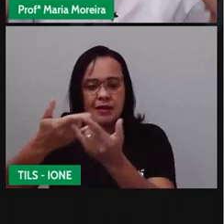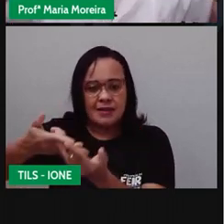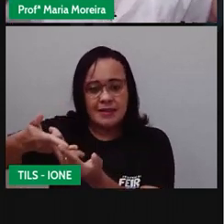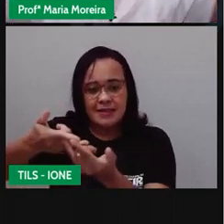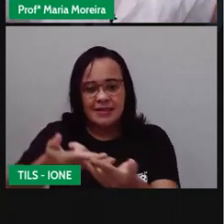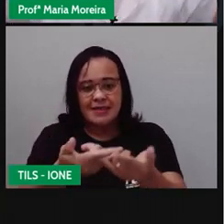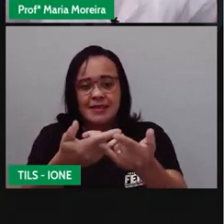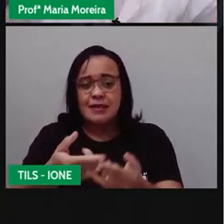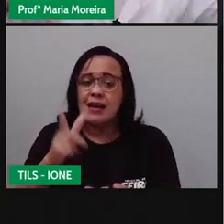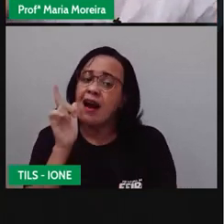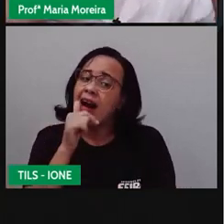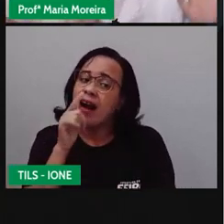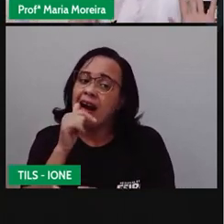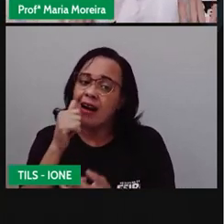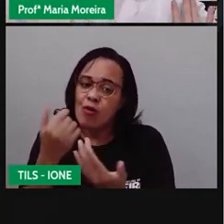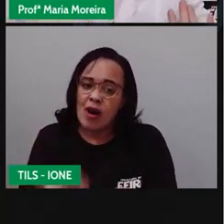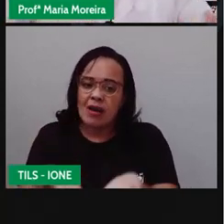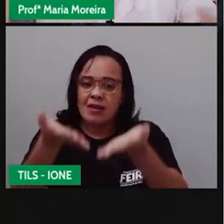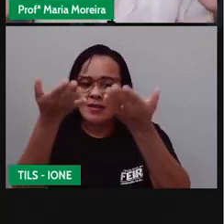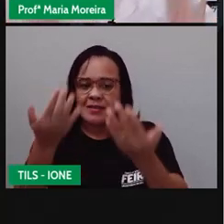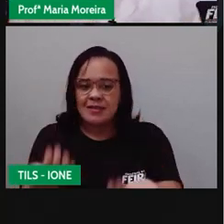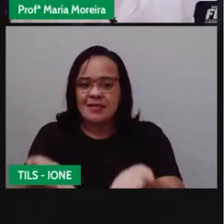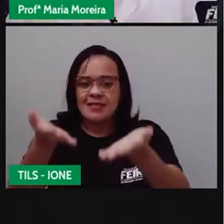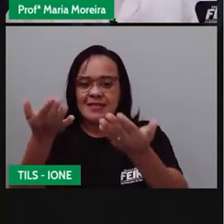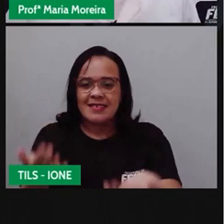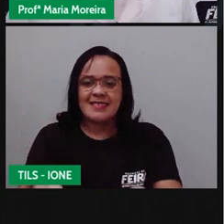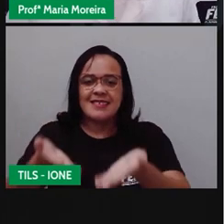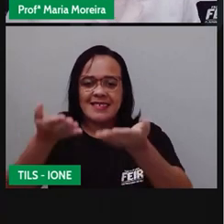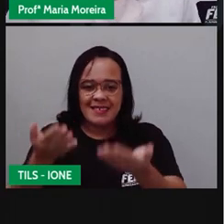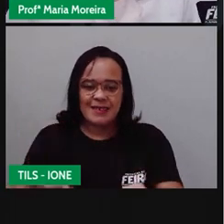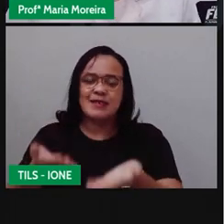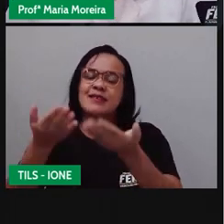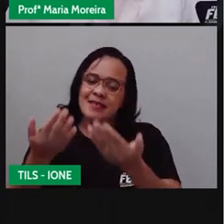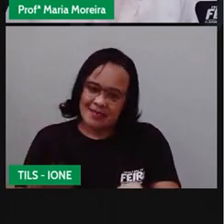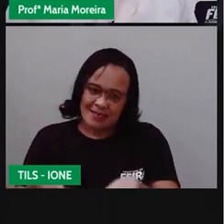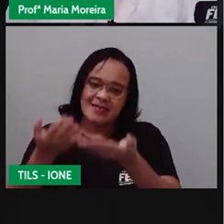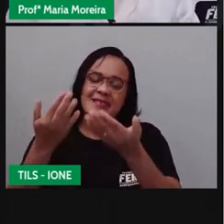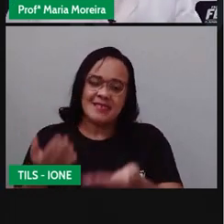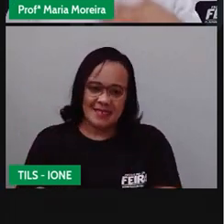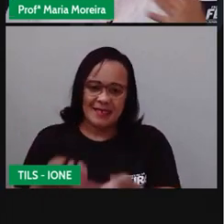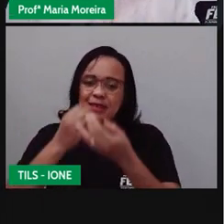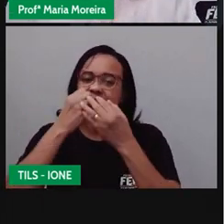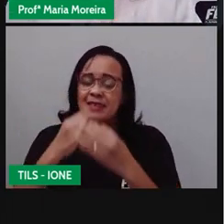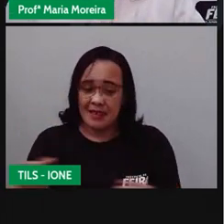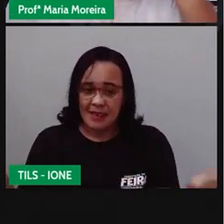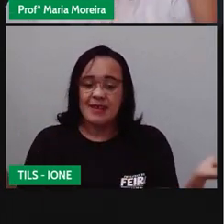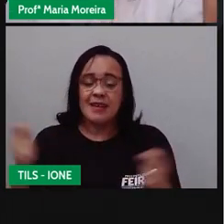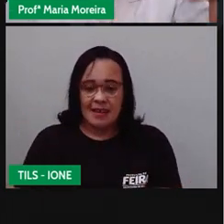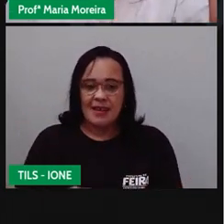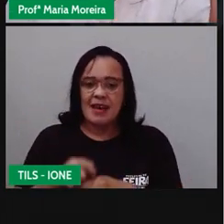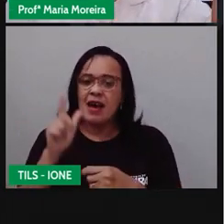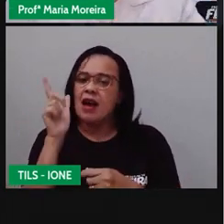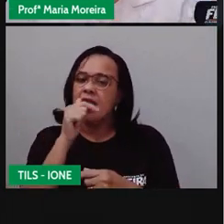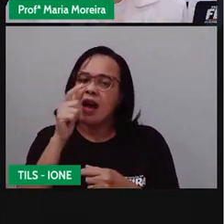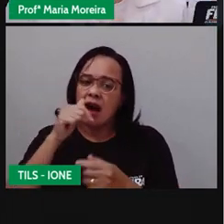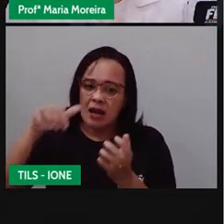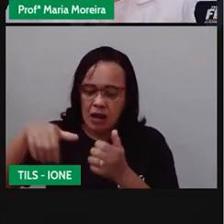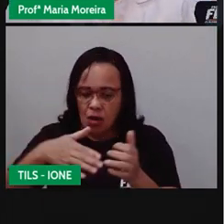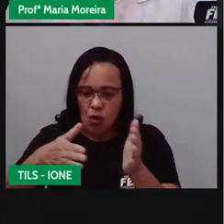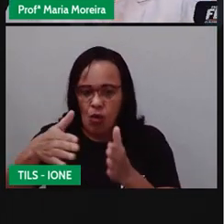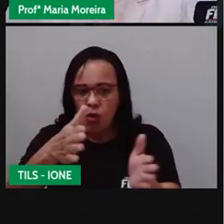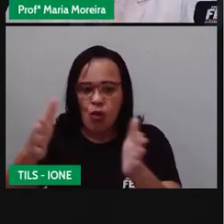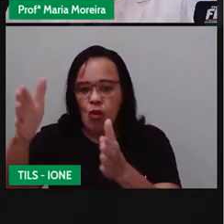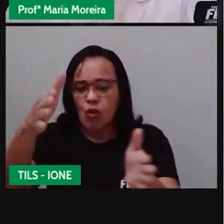aquático, porque ele ia ficar flutuando e aí para o quê? Para lagoas, rios,